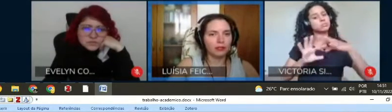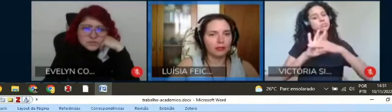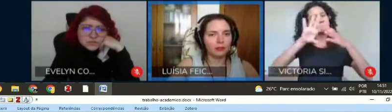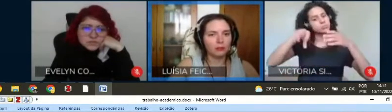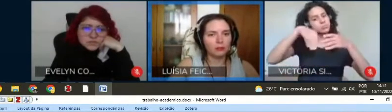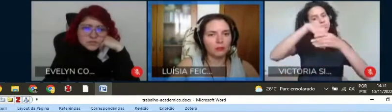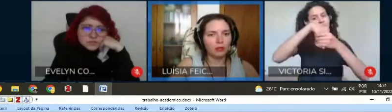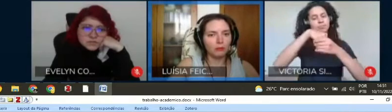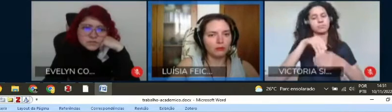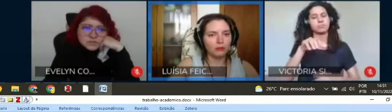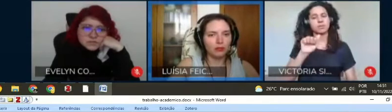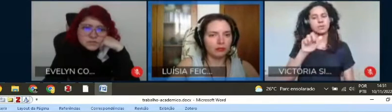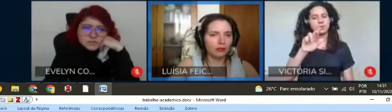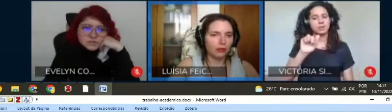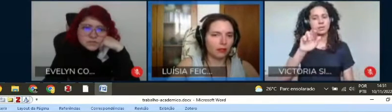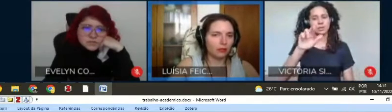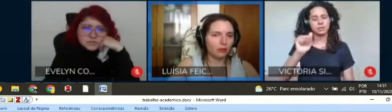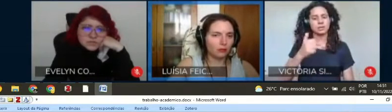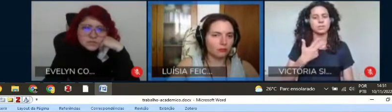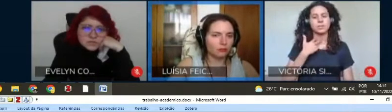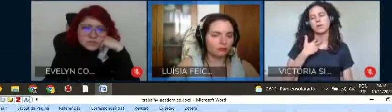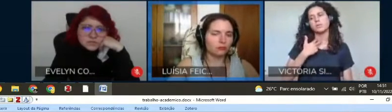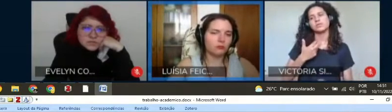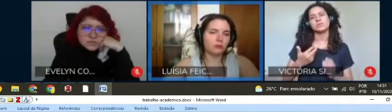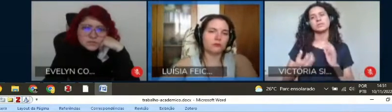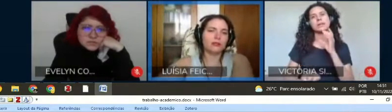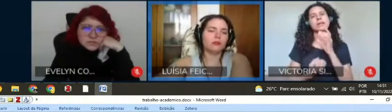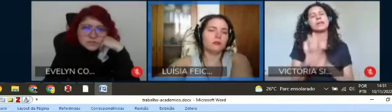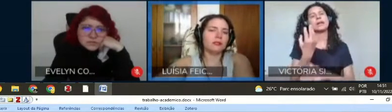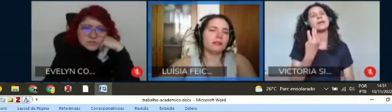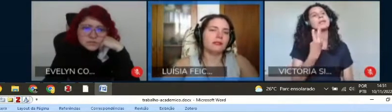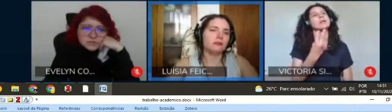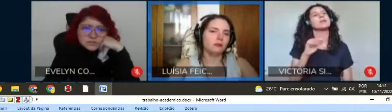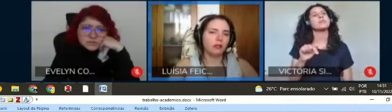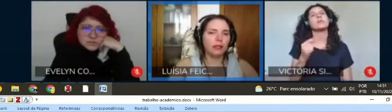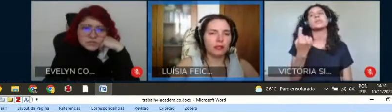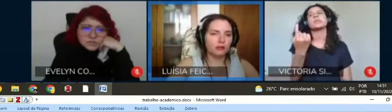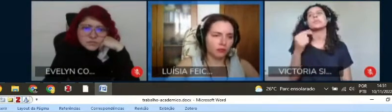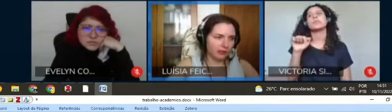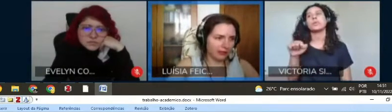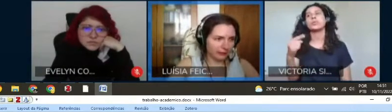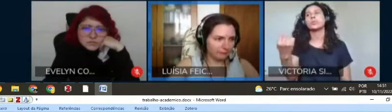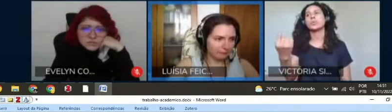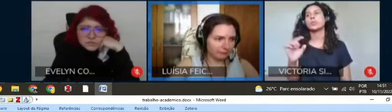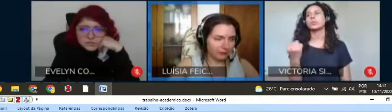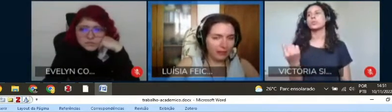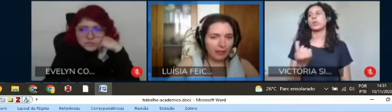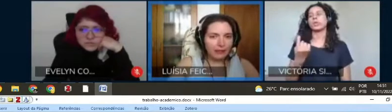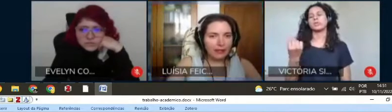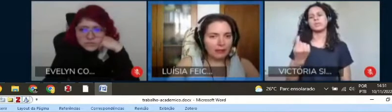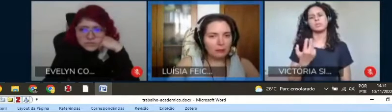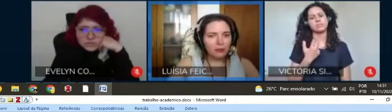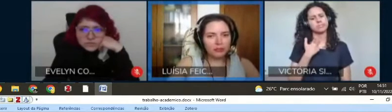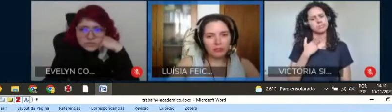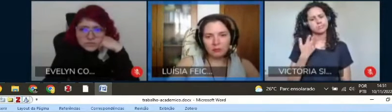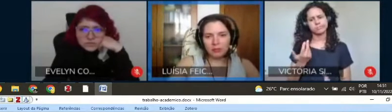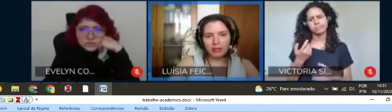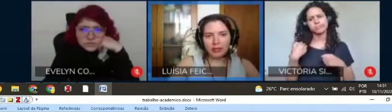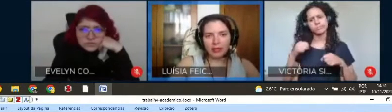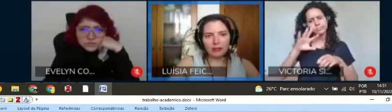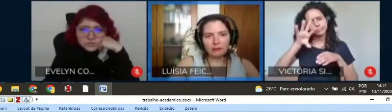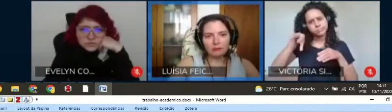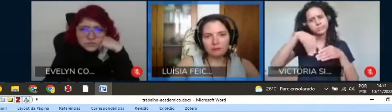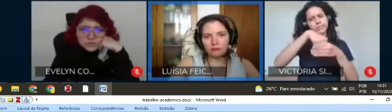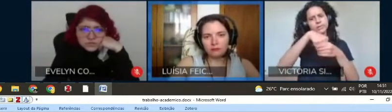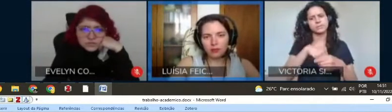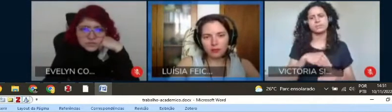Não poderia, nunca posso ter uma subseção solitária. Daí